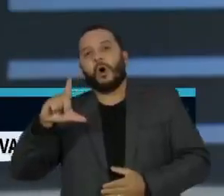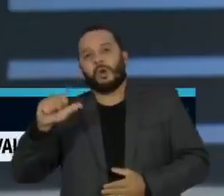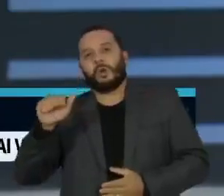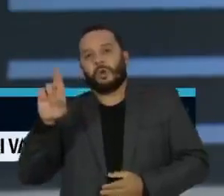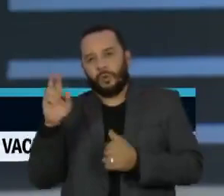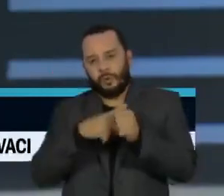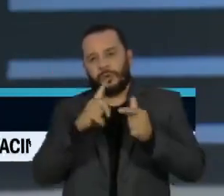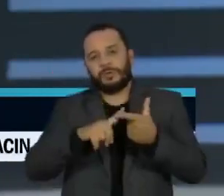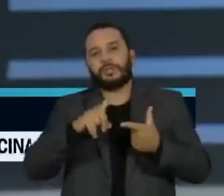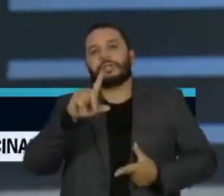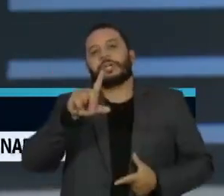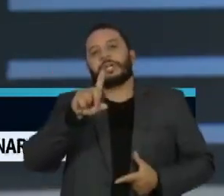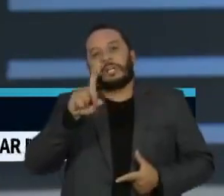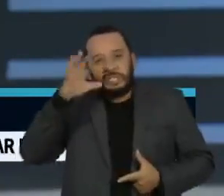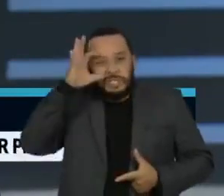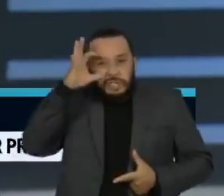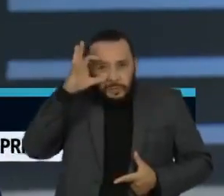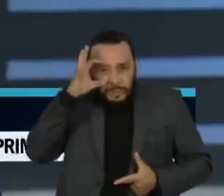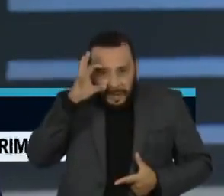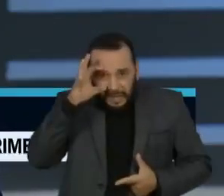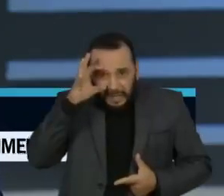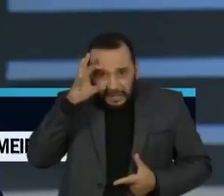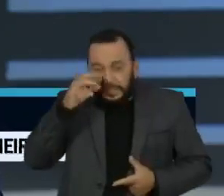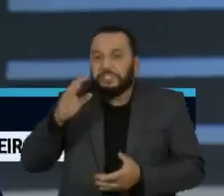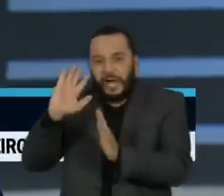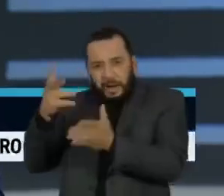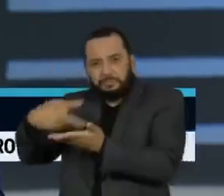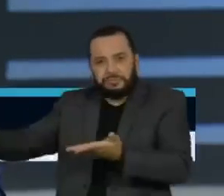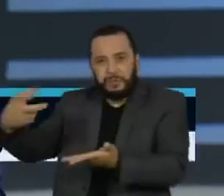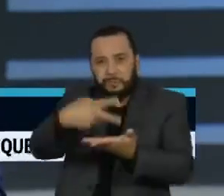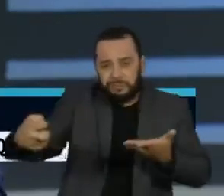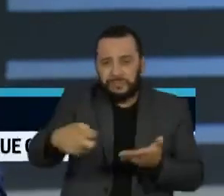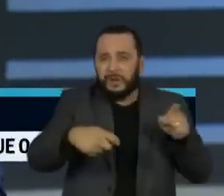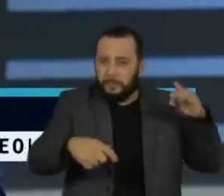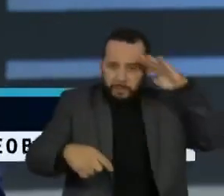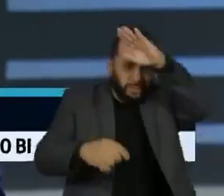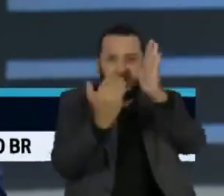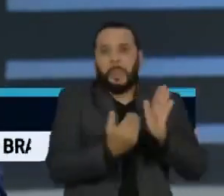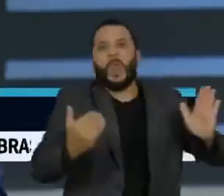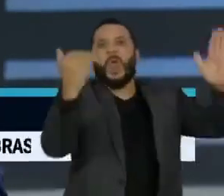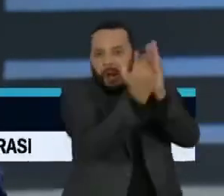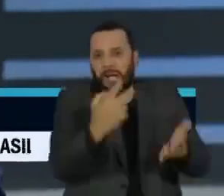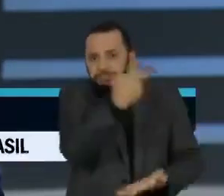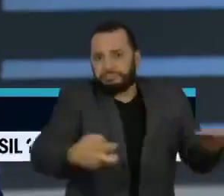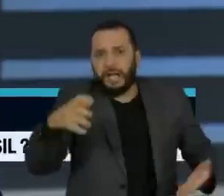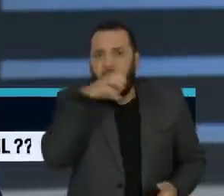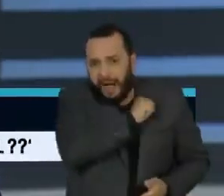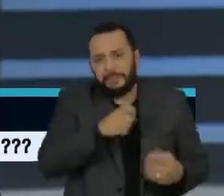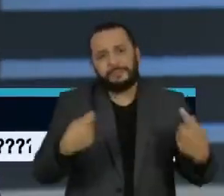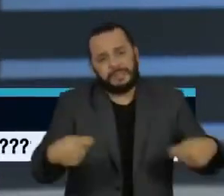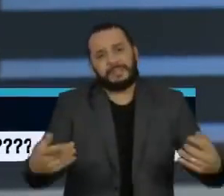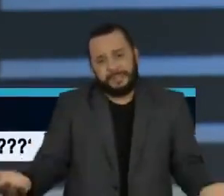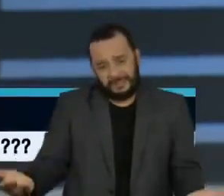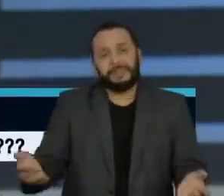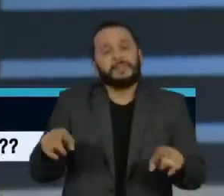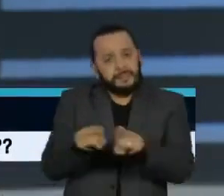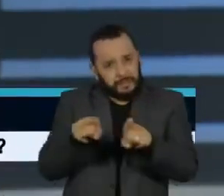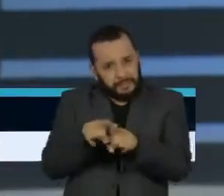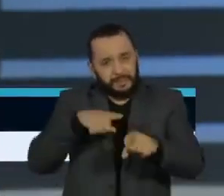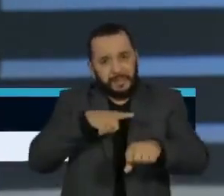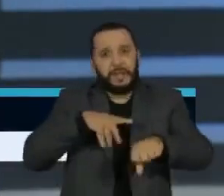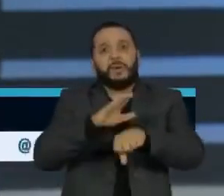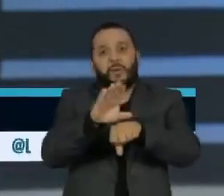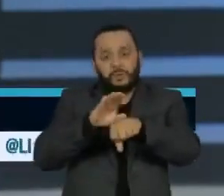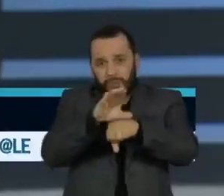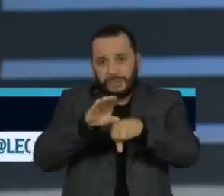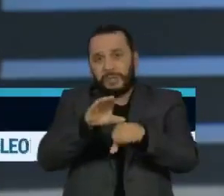ele já extrapolou e só um cubo A grande questão é que a presidência da câmara que abre o processo de impeachment de acordo com a função Reza a constituição